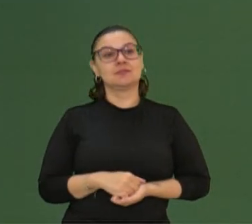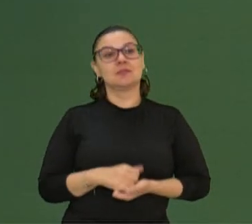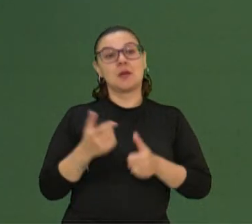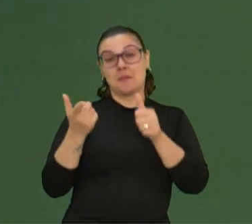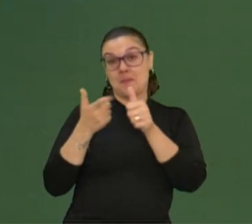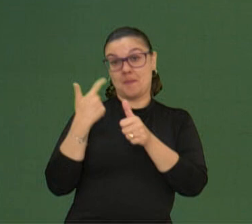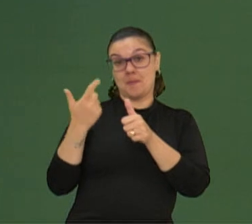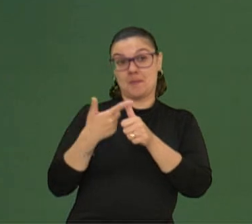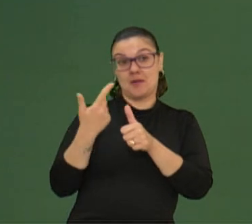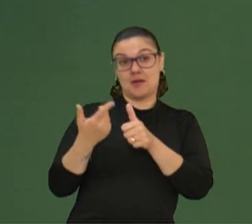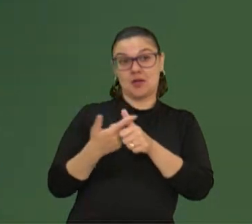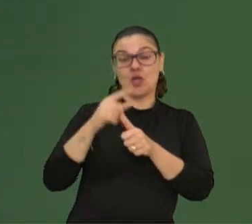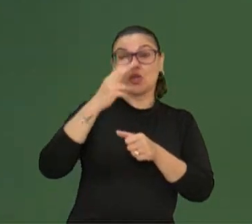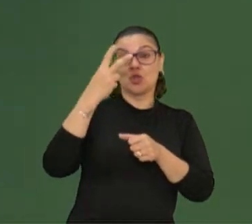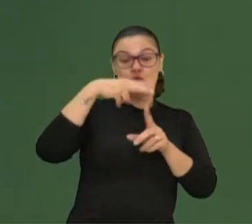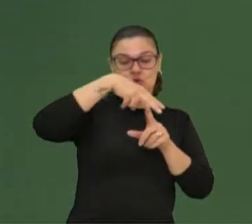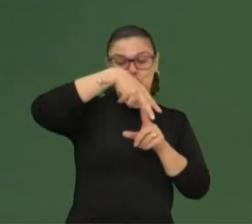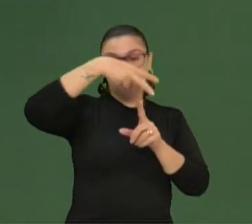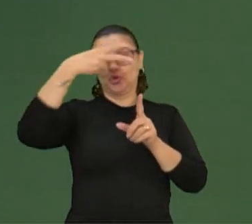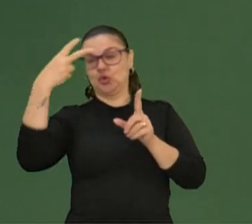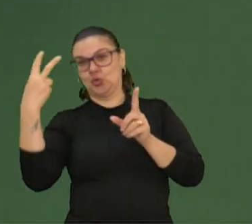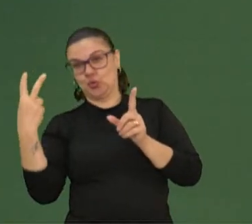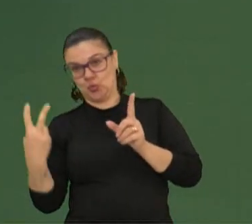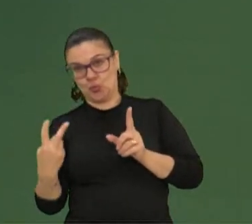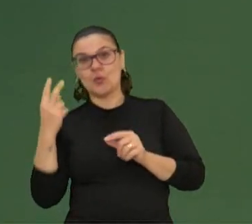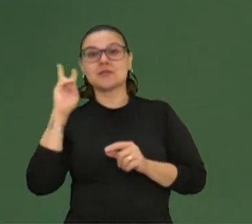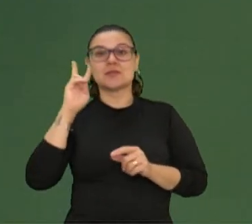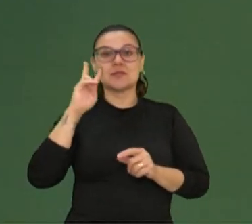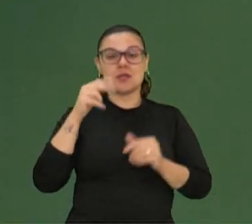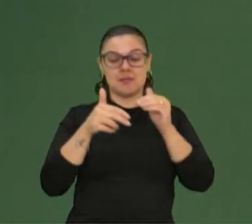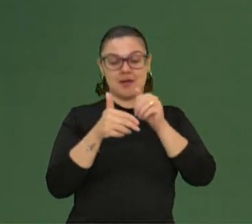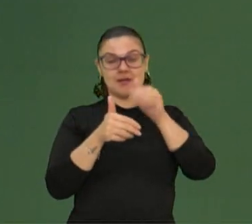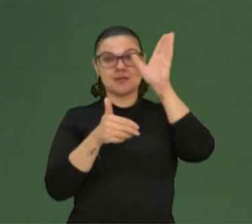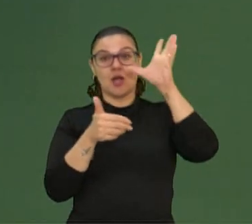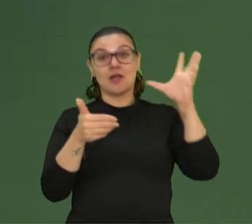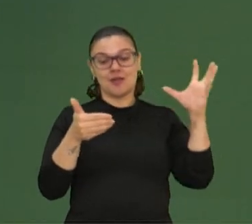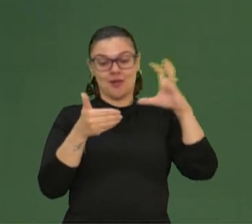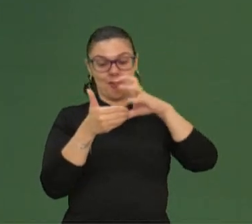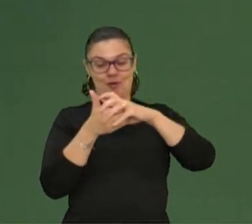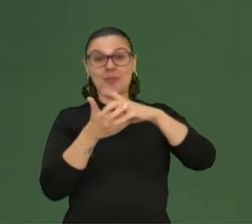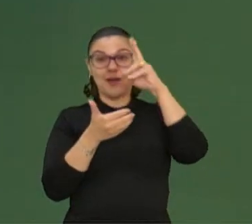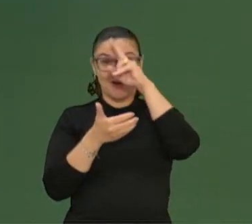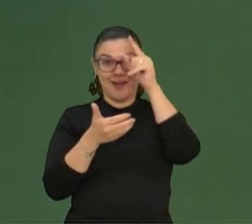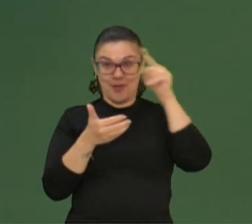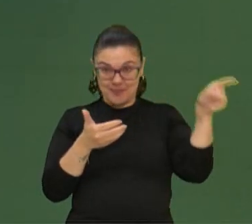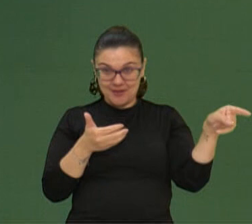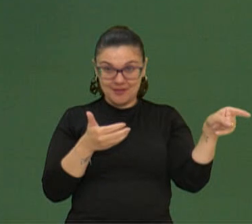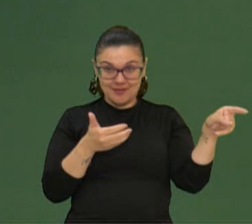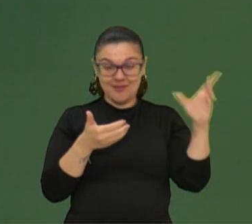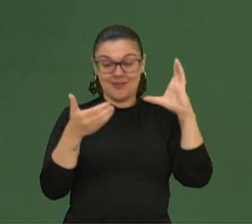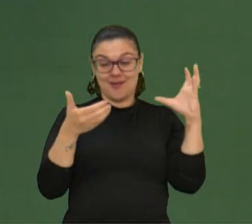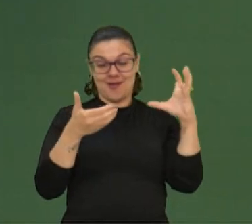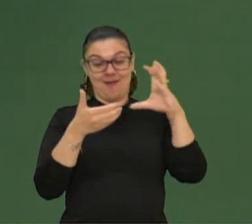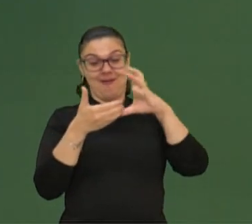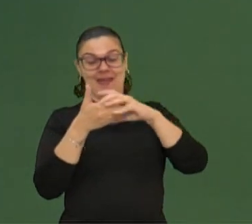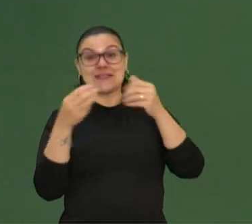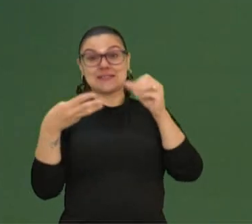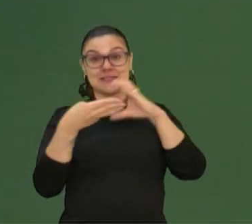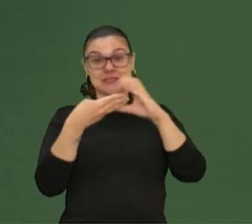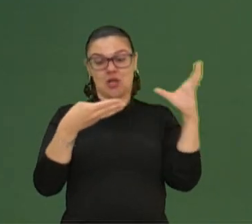Primeira parte. Duas membranas, a membrana externa, lembra que foi um englobamento? A membrana externa é a da célula que